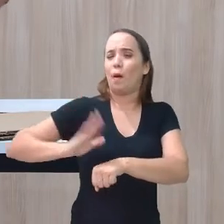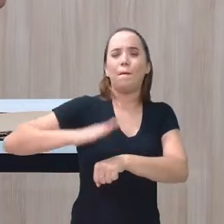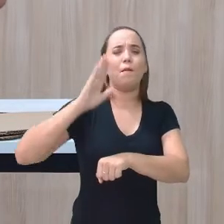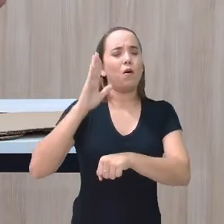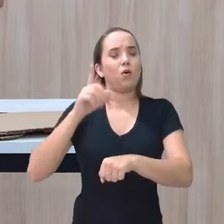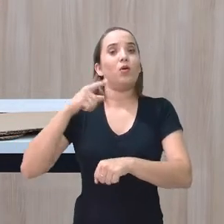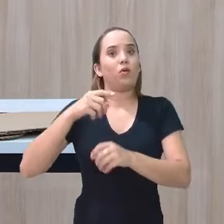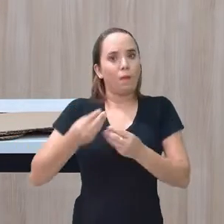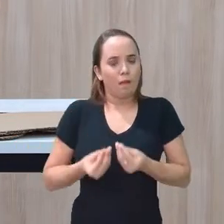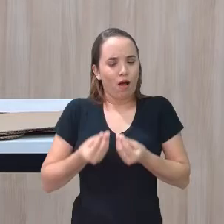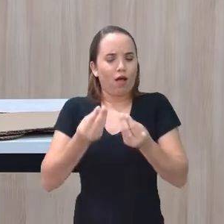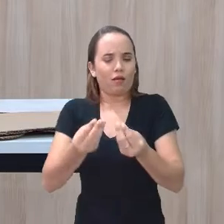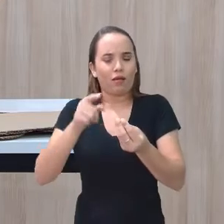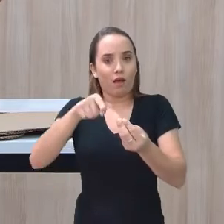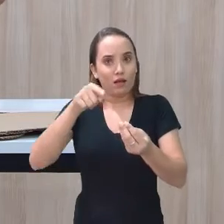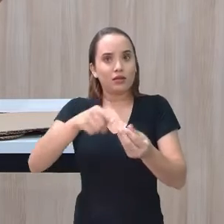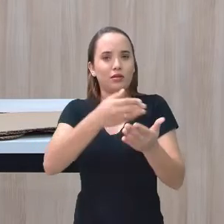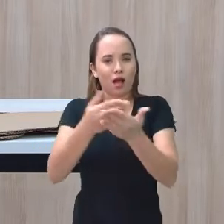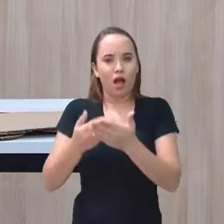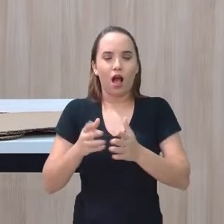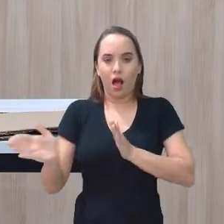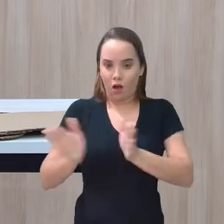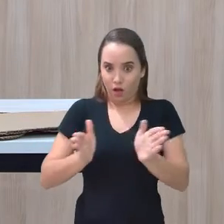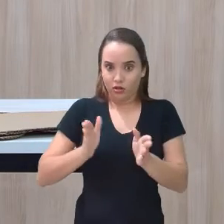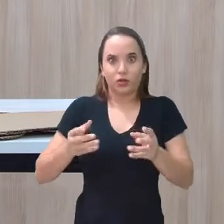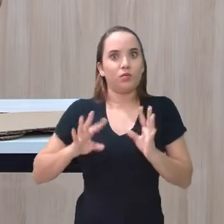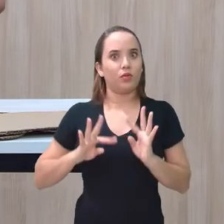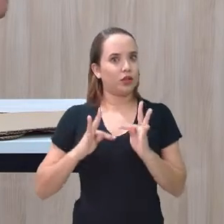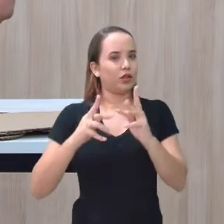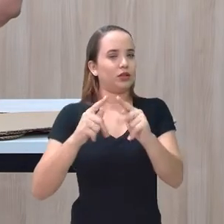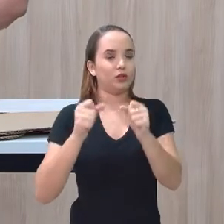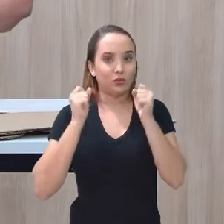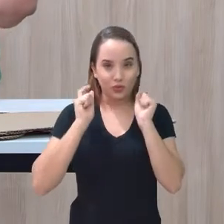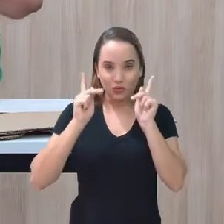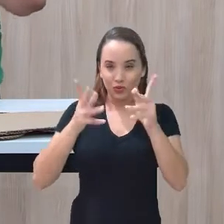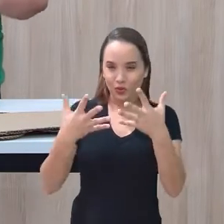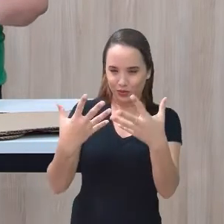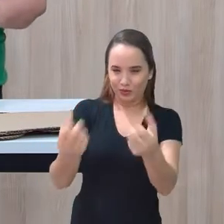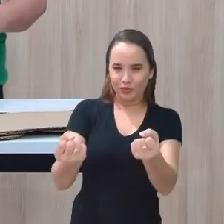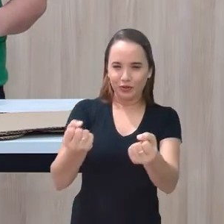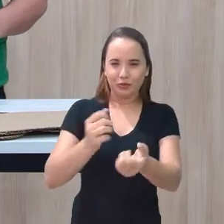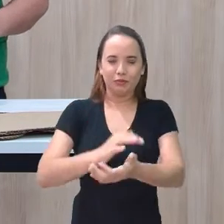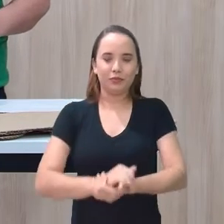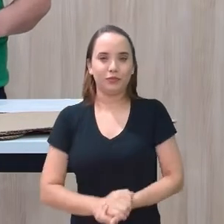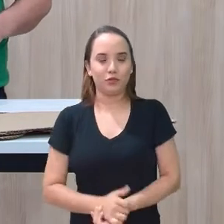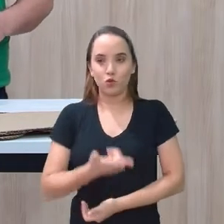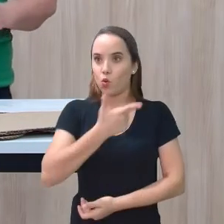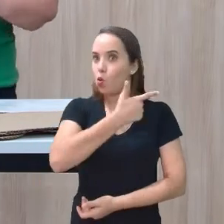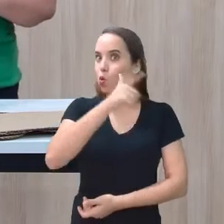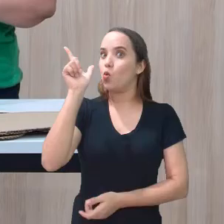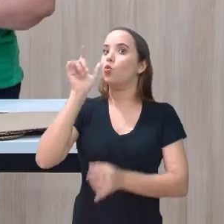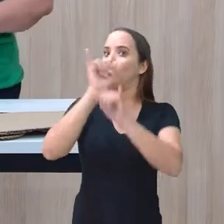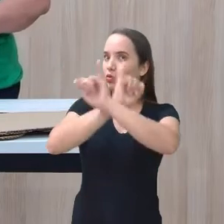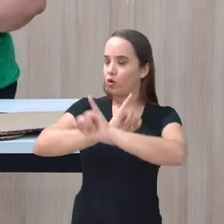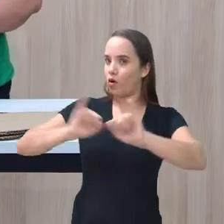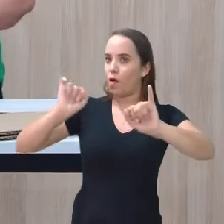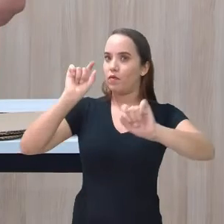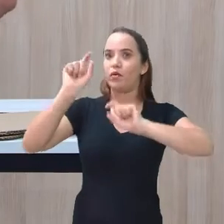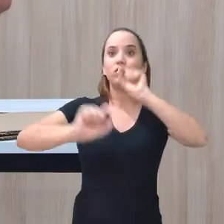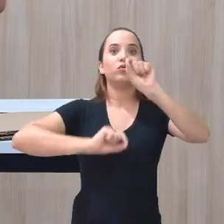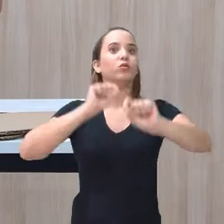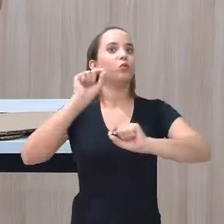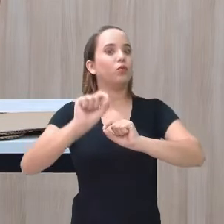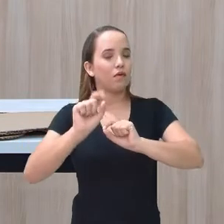todos vocês, que seja acessível a todos. Então, vamos lá? Mais um aviso. E o aviso agora